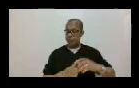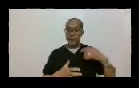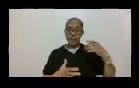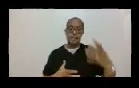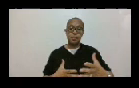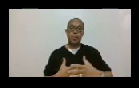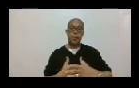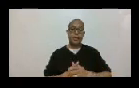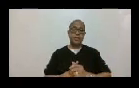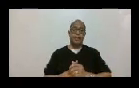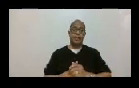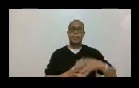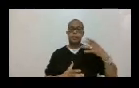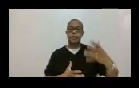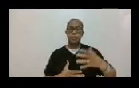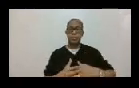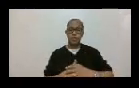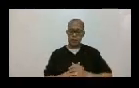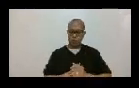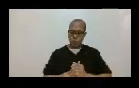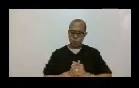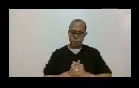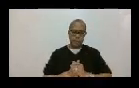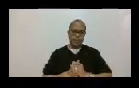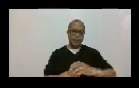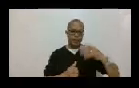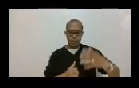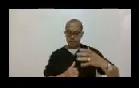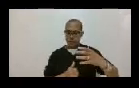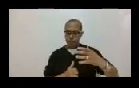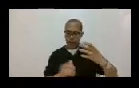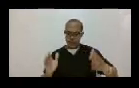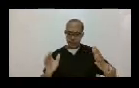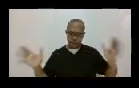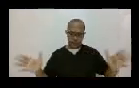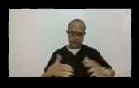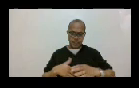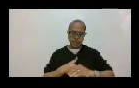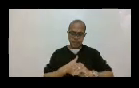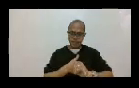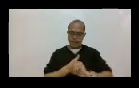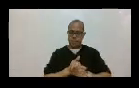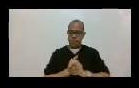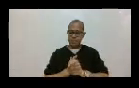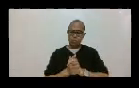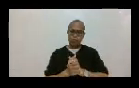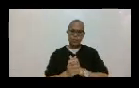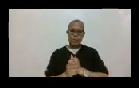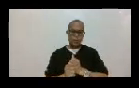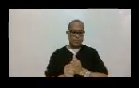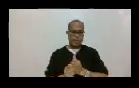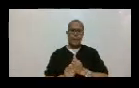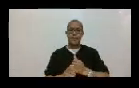nós temos problemas de transporte e nós vamos continuar discutindo na próxima parte no próximo segmento